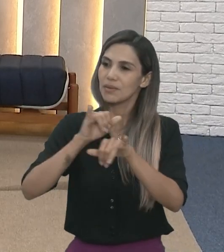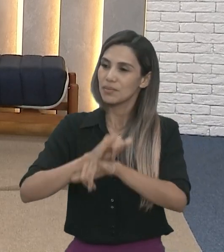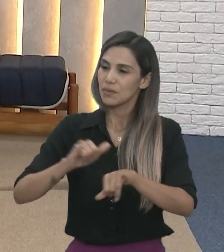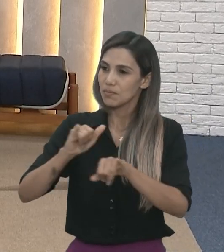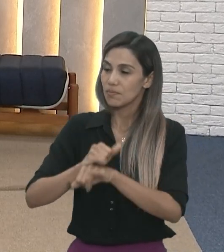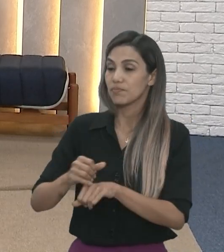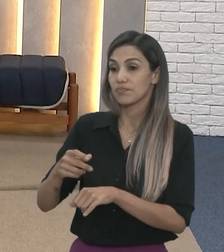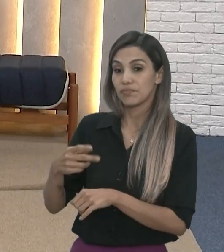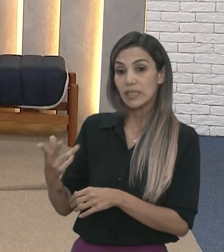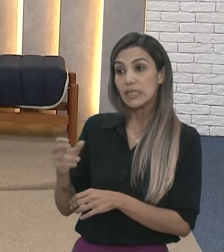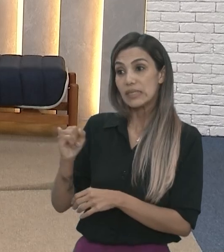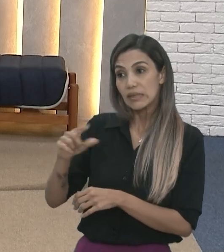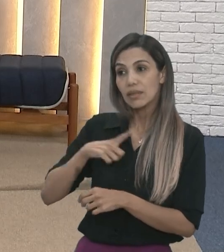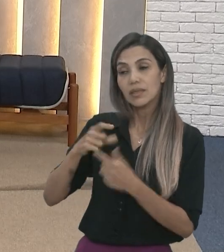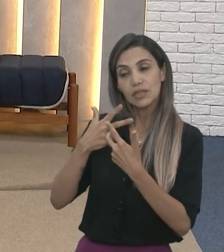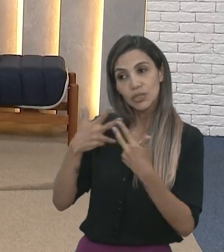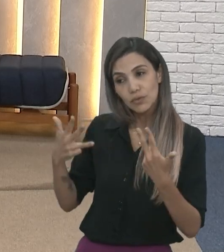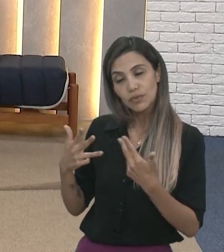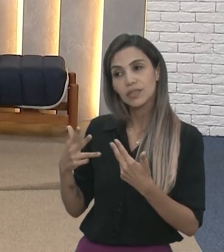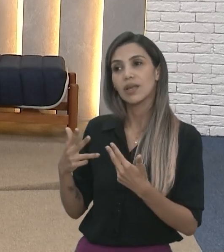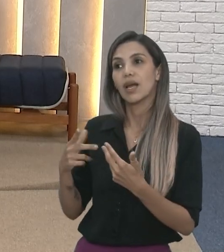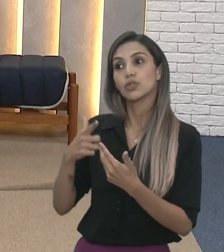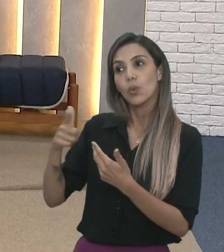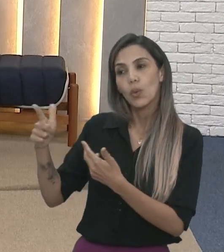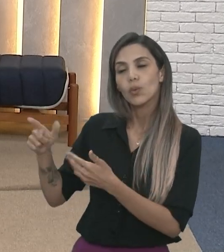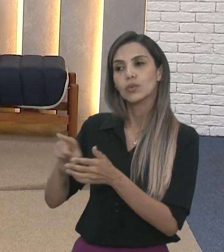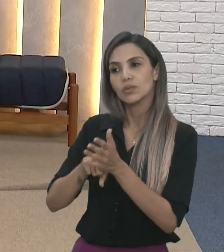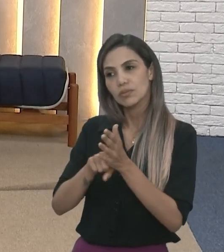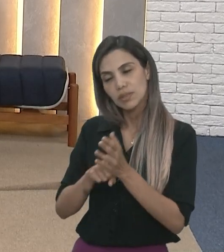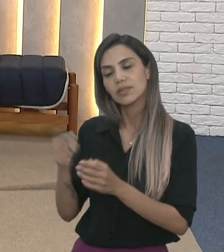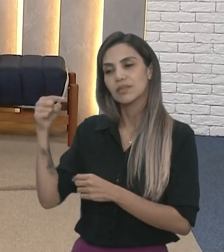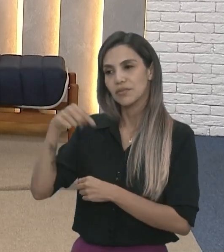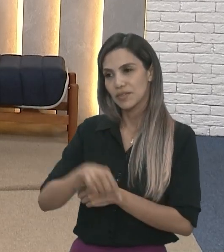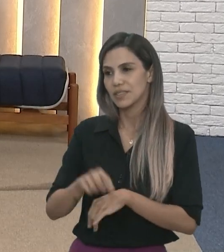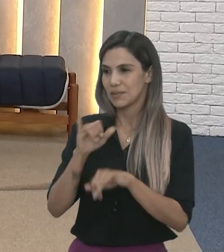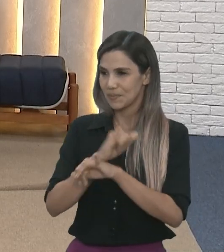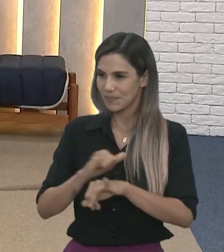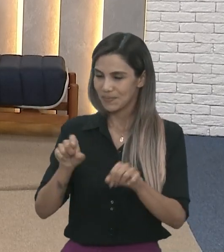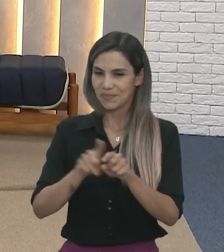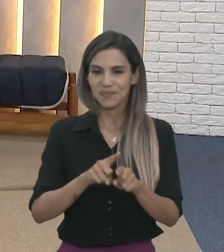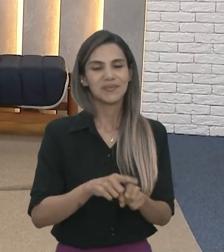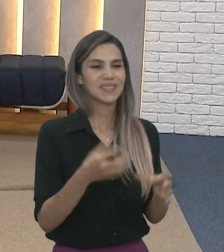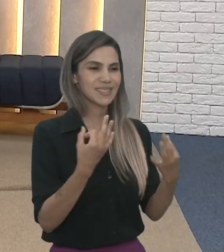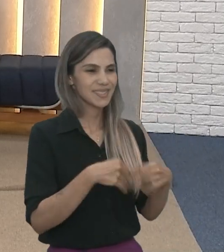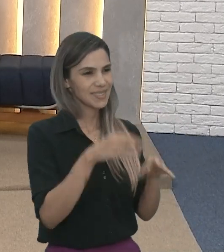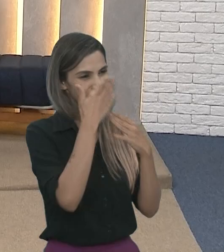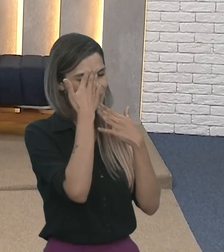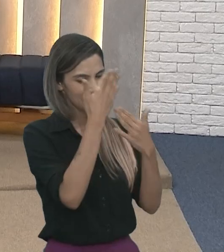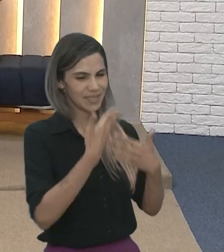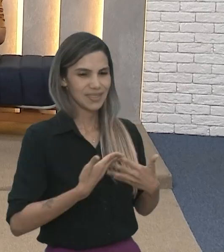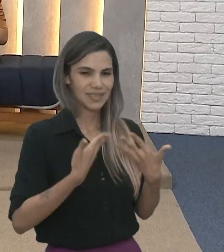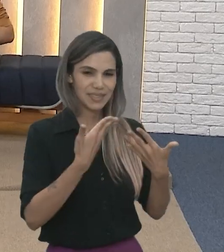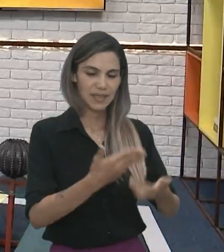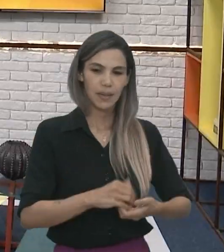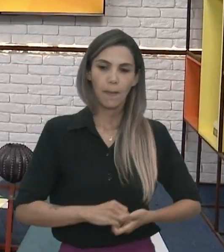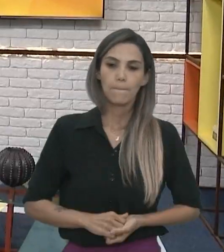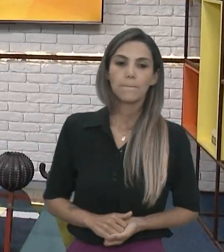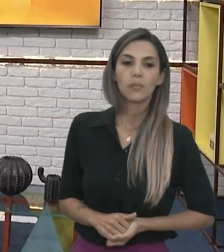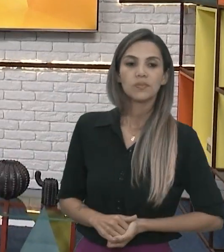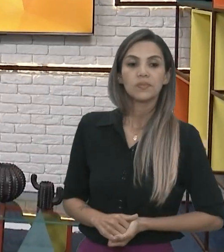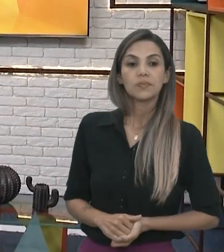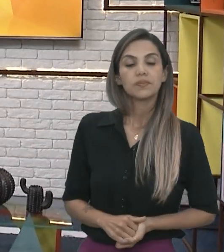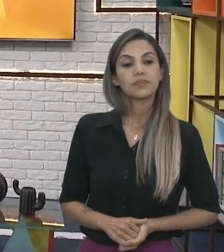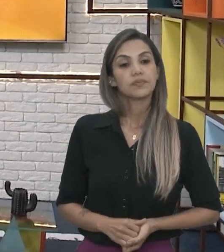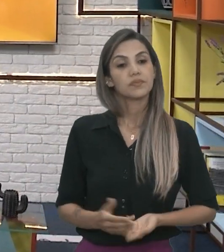sempre. Qualquer novidade que tiverem de outras pesquisas também traga aqui pra gente, tá bom? Com certeza, obrigada. O espaço está aberto. Muito bem. E